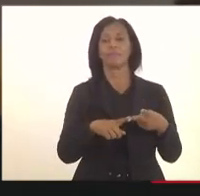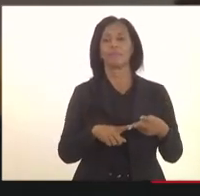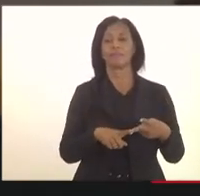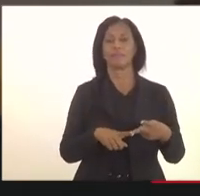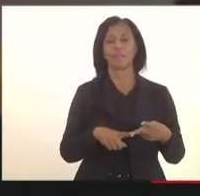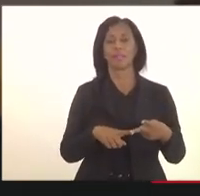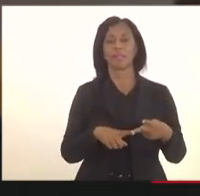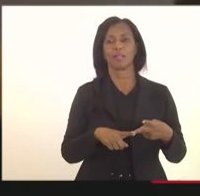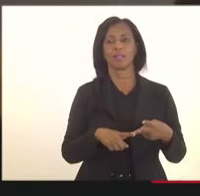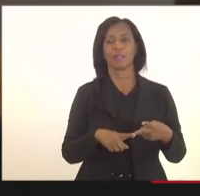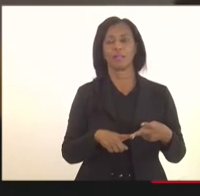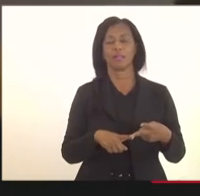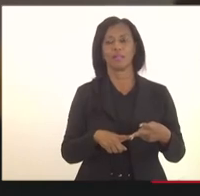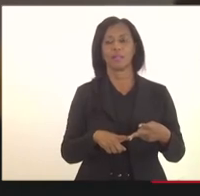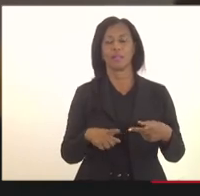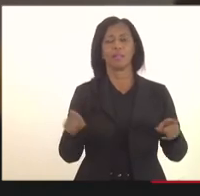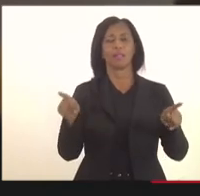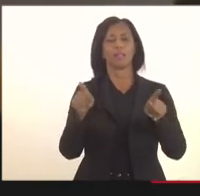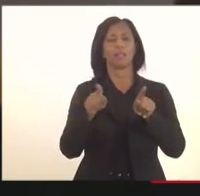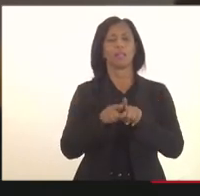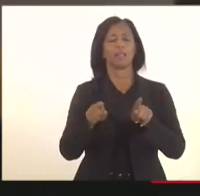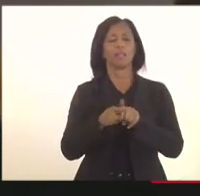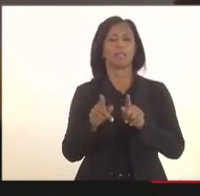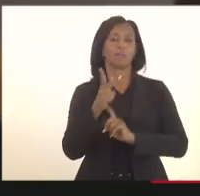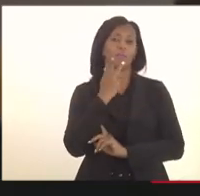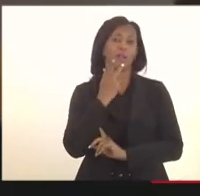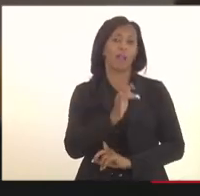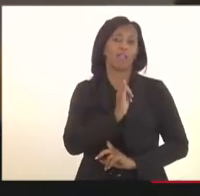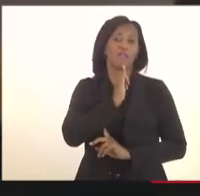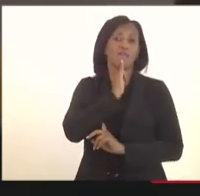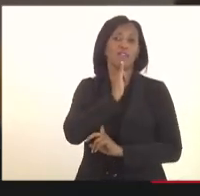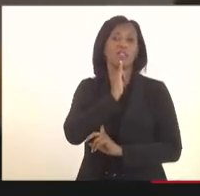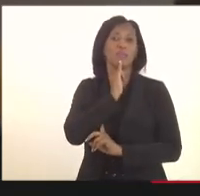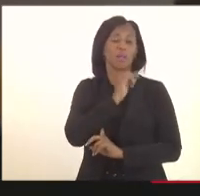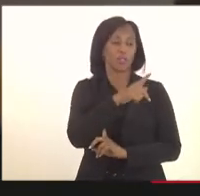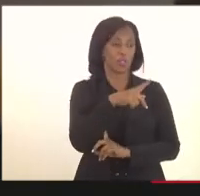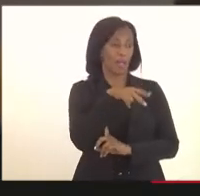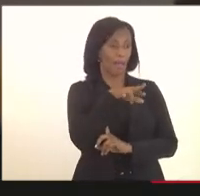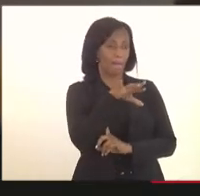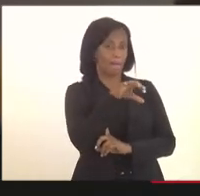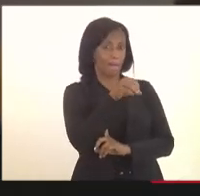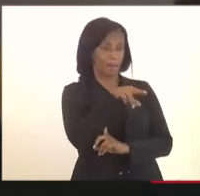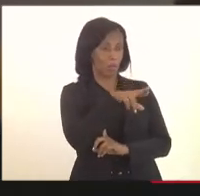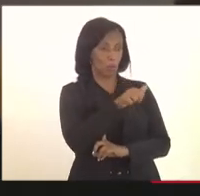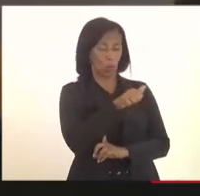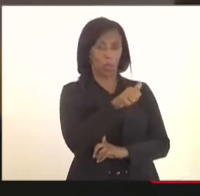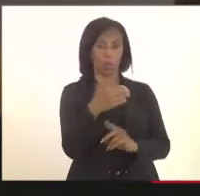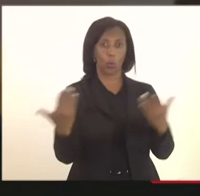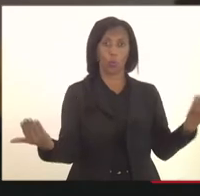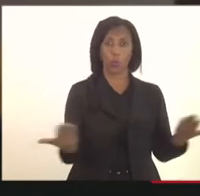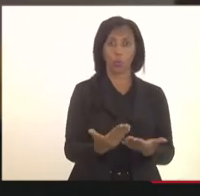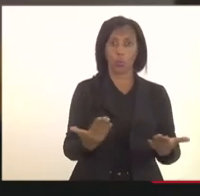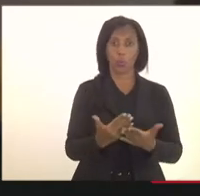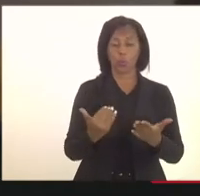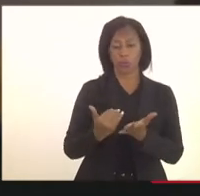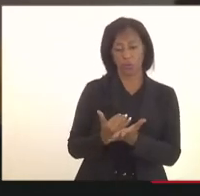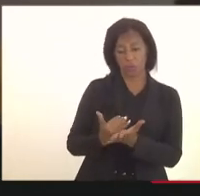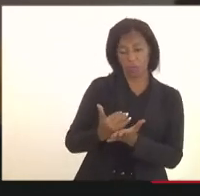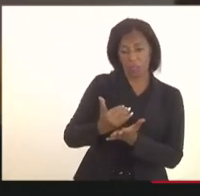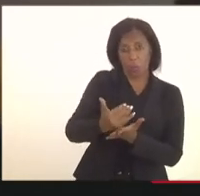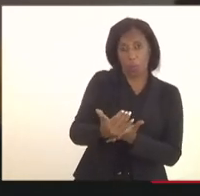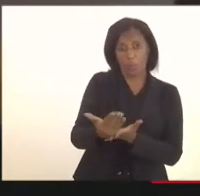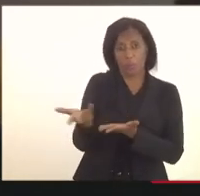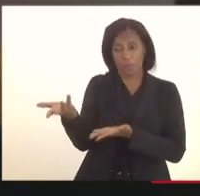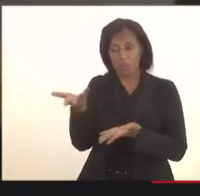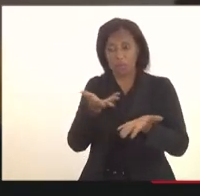essa questão litigiosa, infelizmente a Petronas, como eu disse, não faz parte de nenhuma ação hoje. Nós estamos só começando a nossa relação